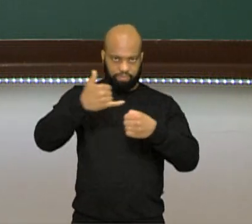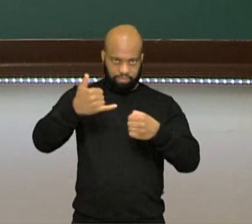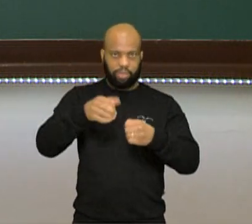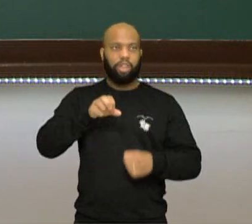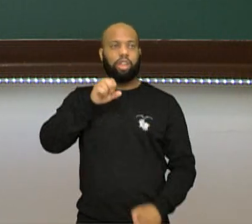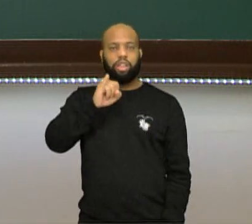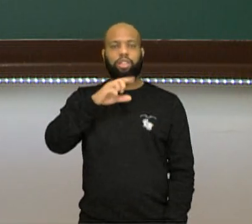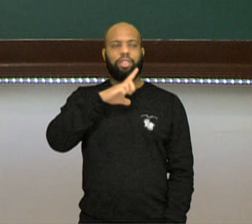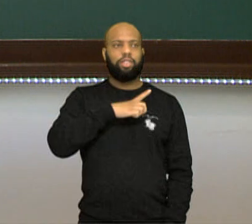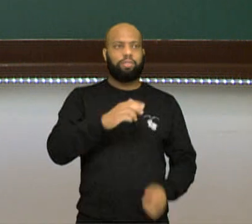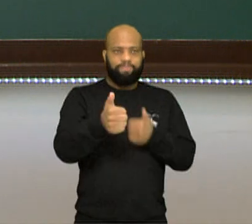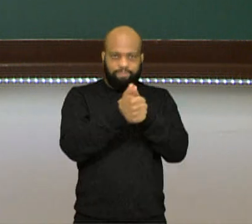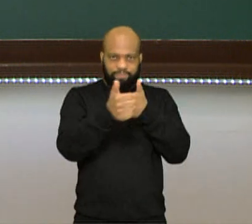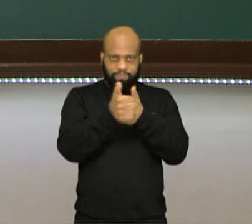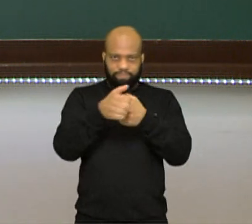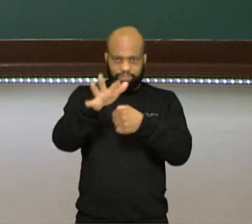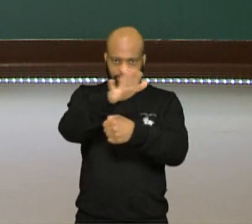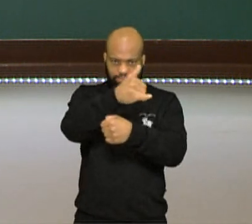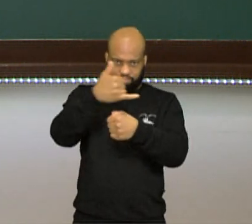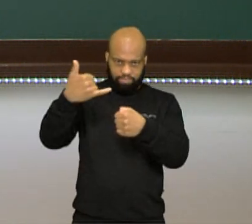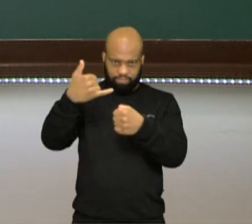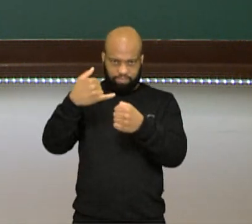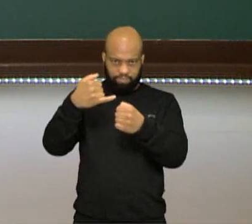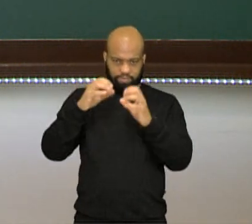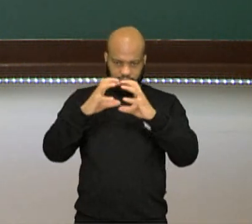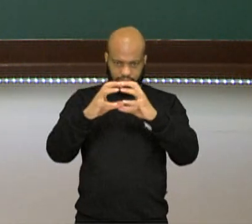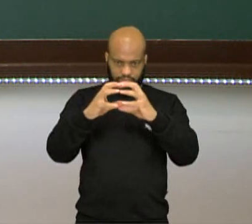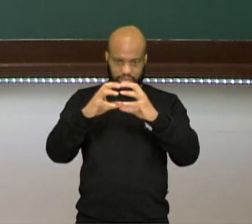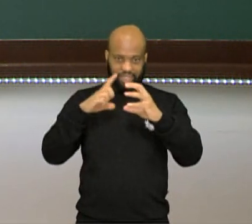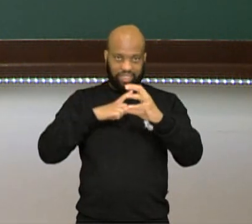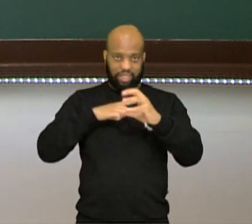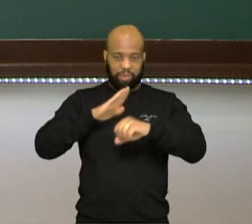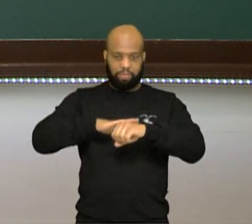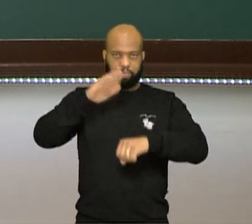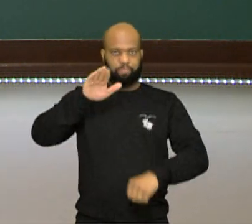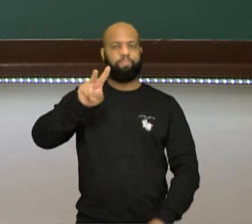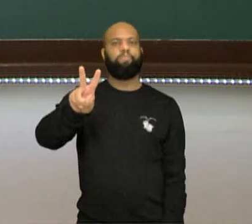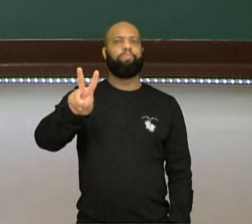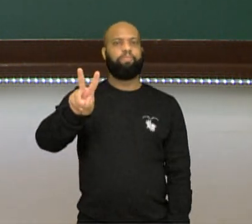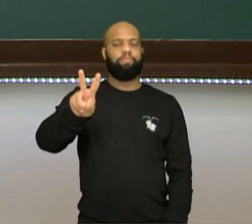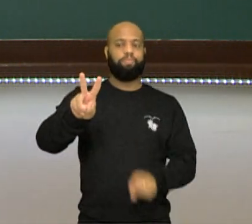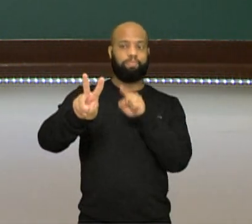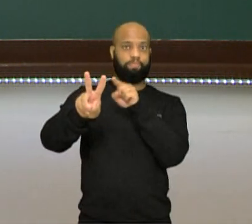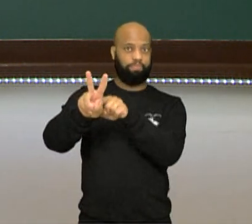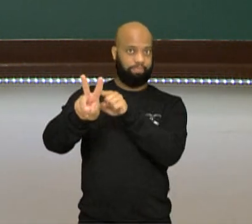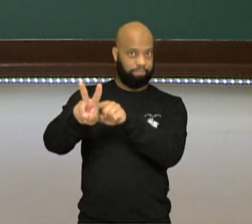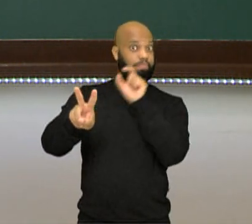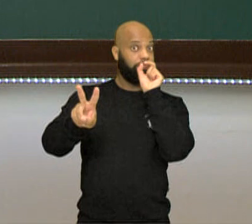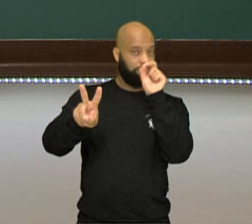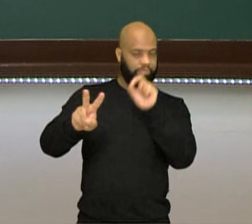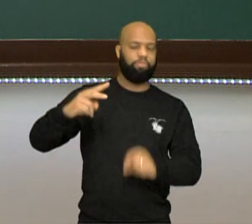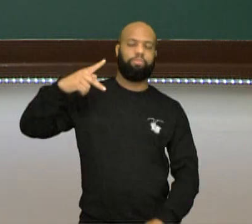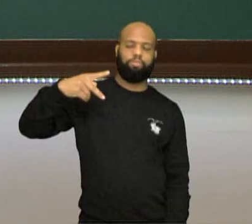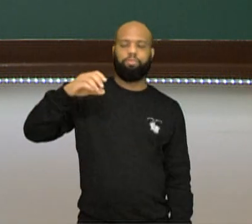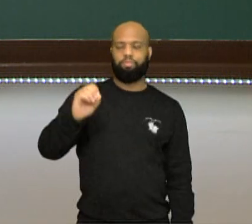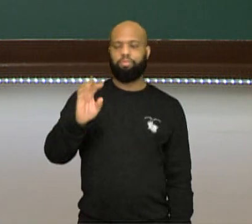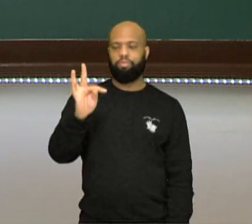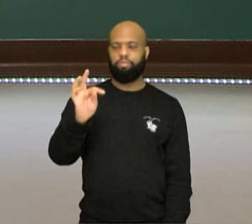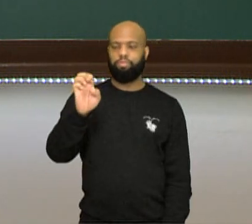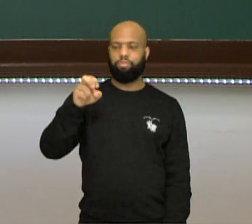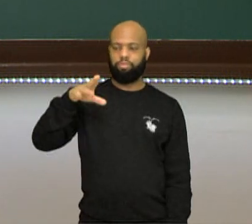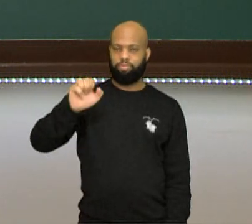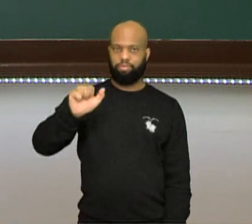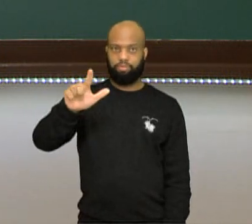quanto mais próximo a carga, maior é o potencial. Então o potencial ele aumenta com a redução da